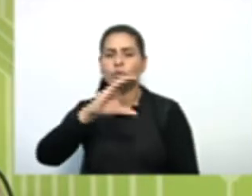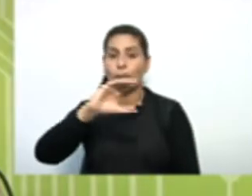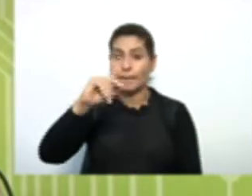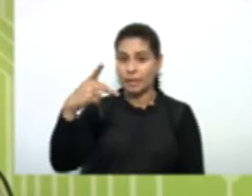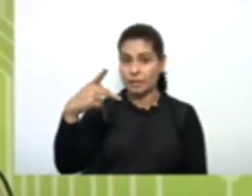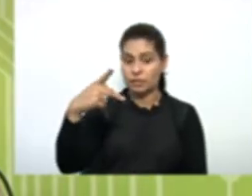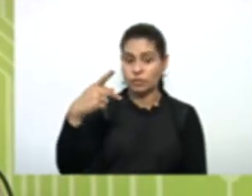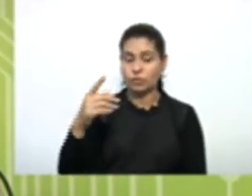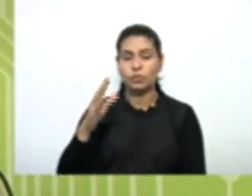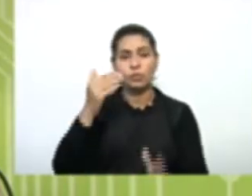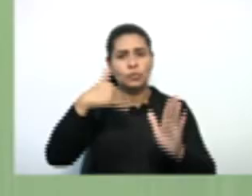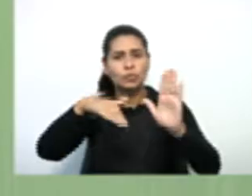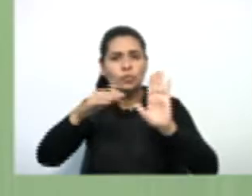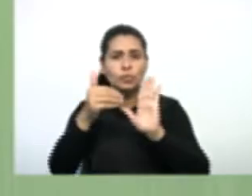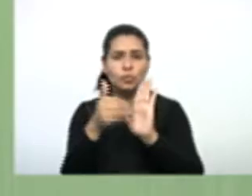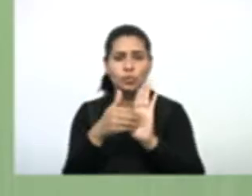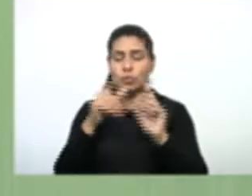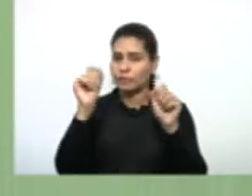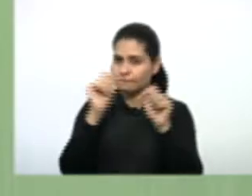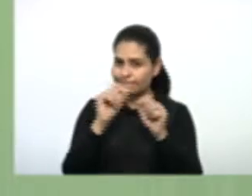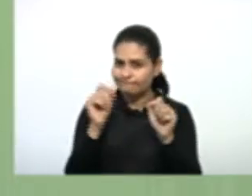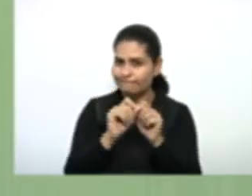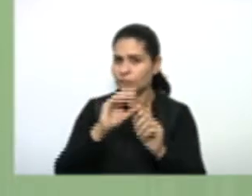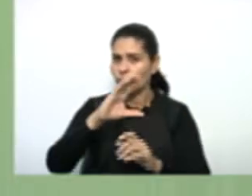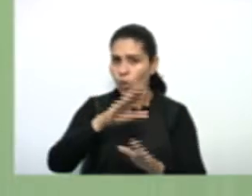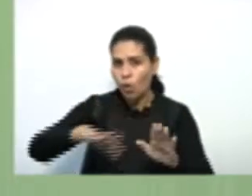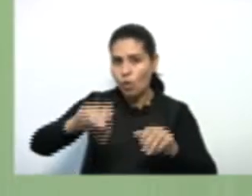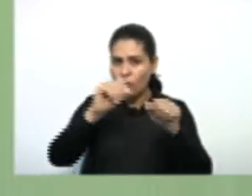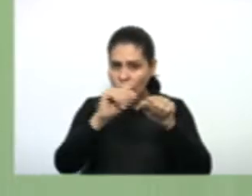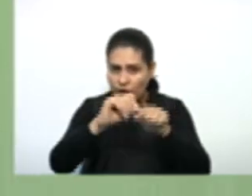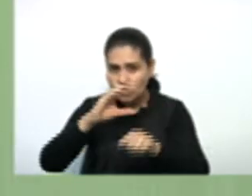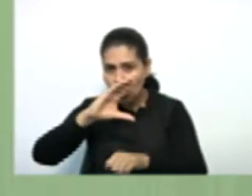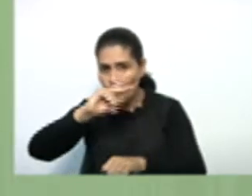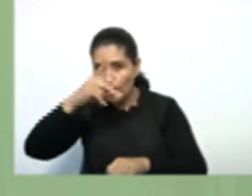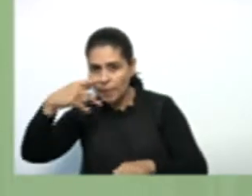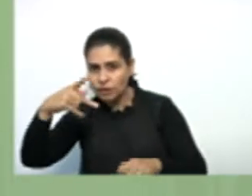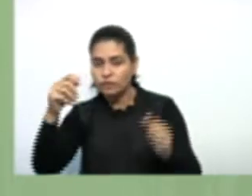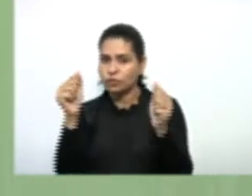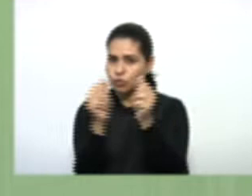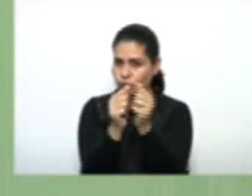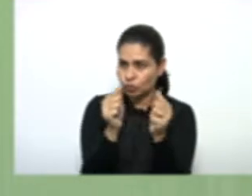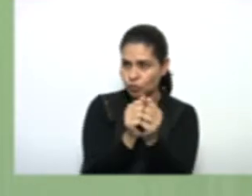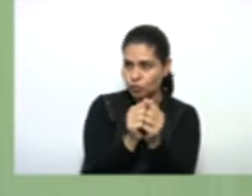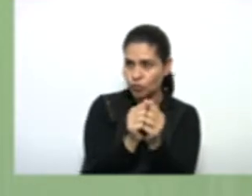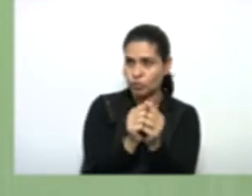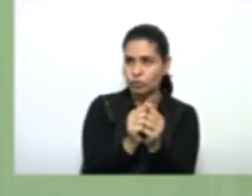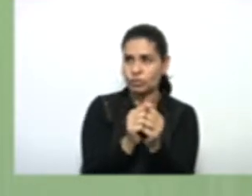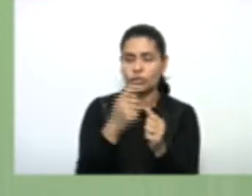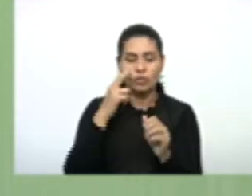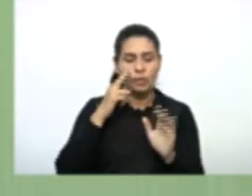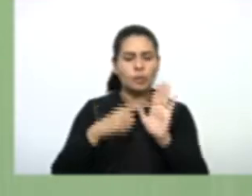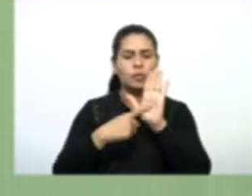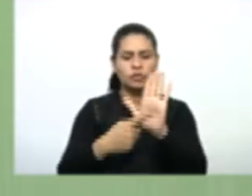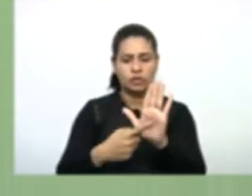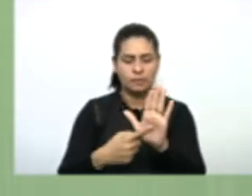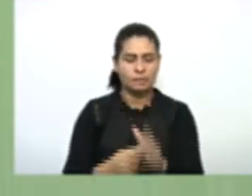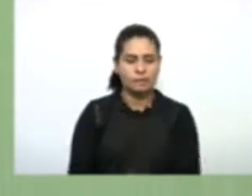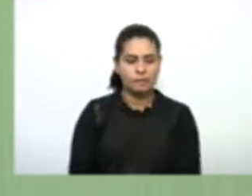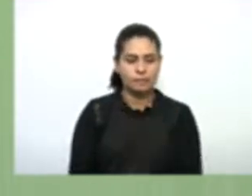conceito. Tudo que é realizado pelos cooperados através das cooperativas. Eu vou marcar aqui no slide para a gente.